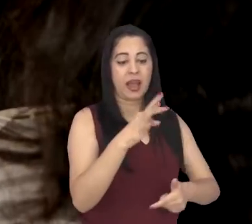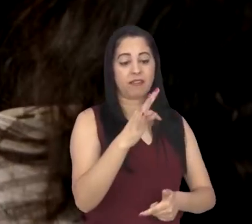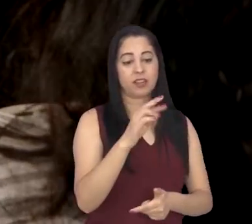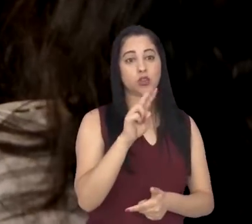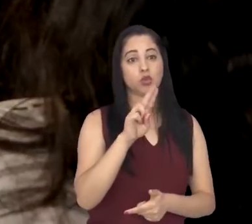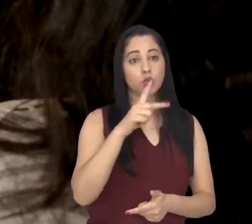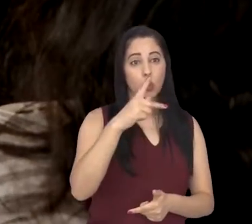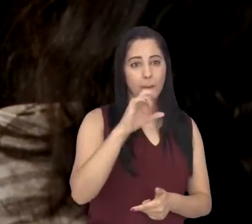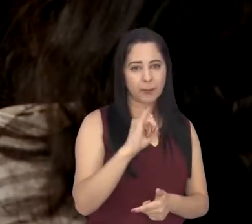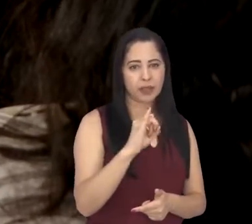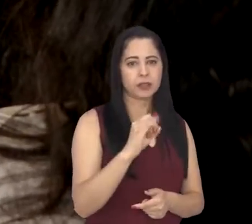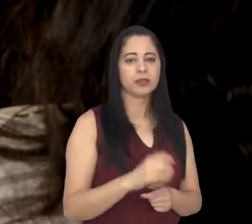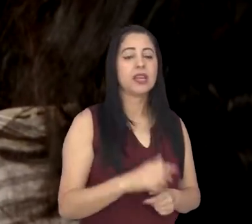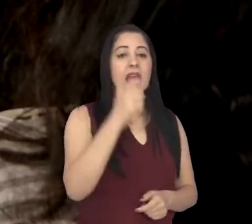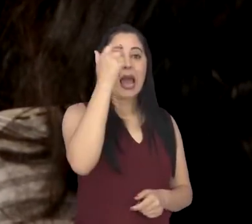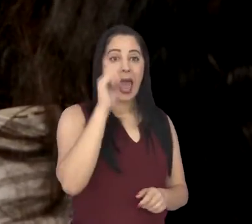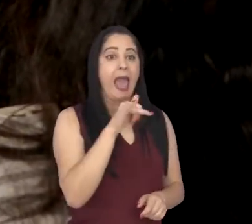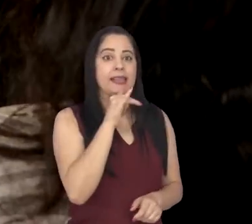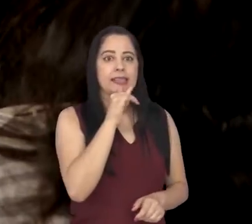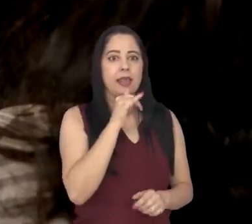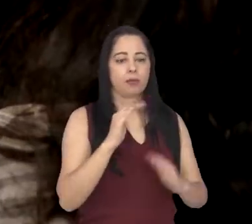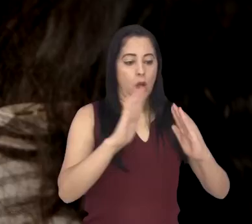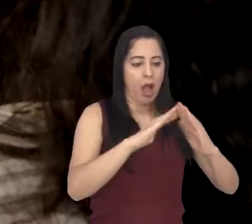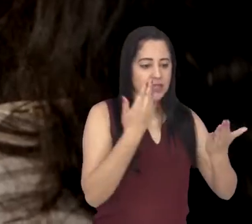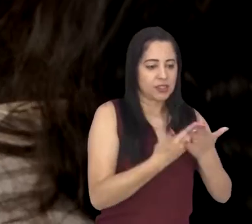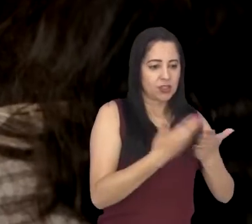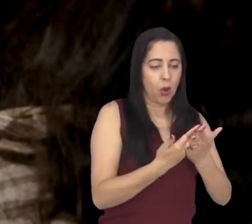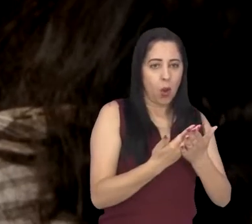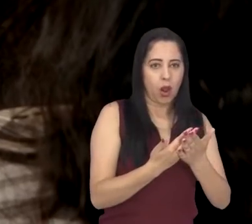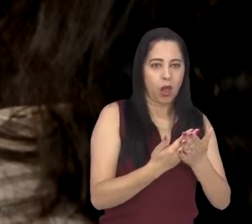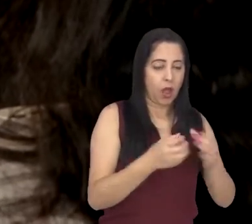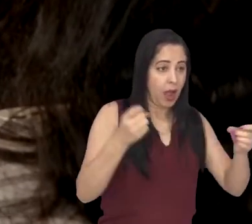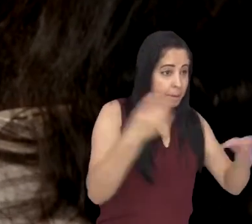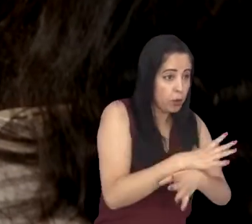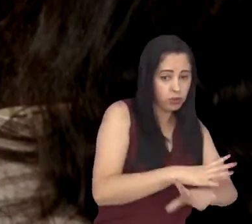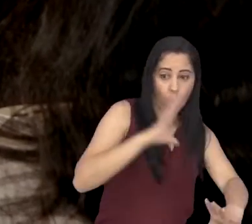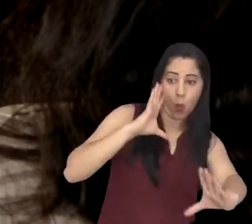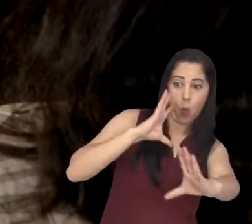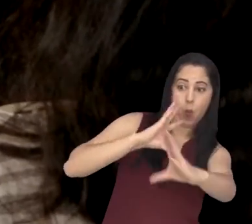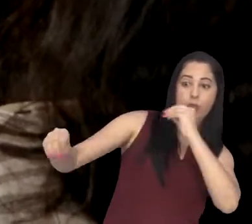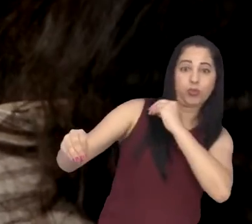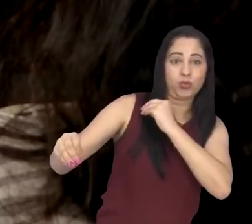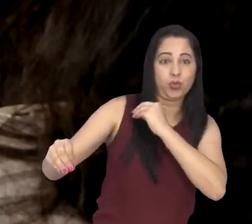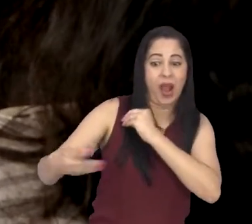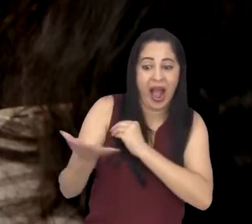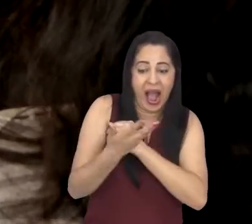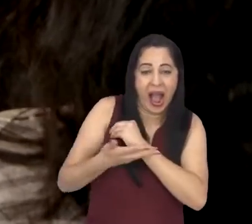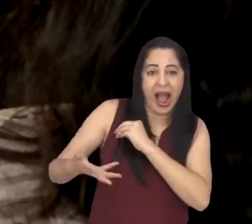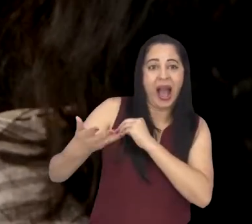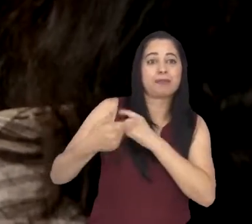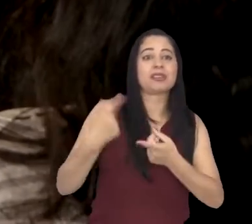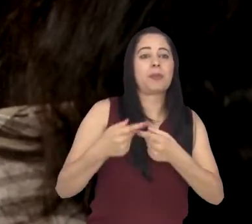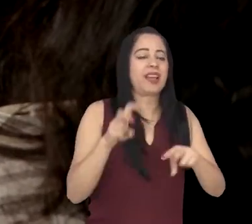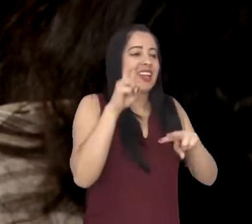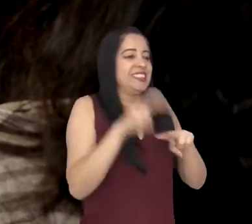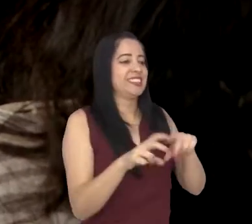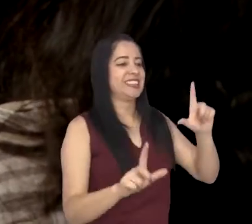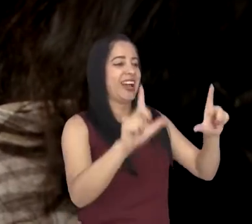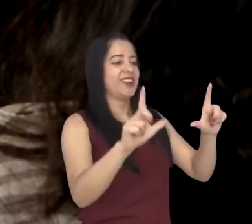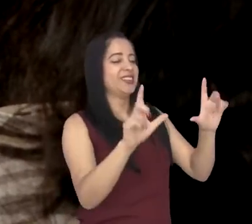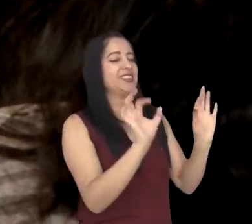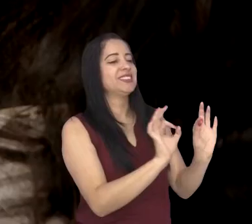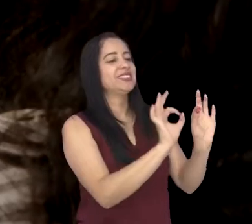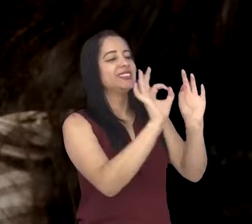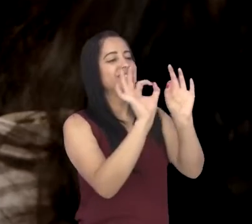Tupi nos esportes. Aí eu saía da escola correndo, mas voando, para para assistir o programa, né? Que dava de